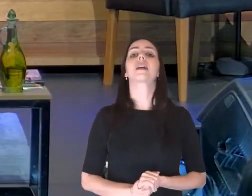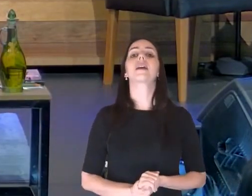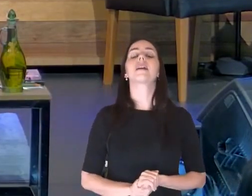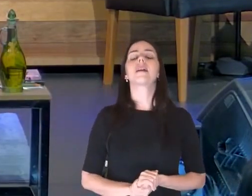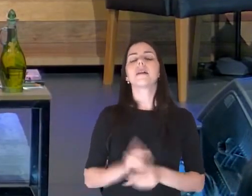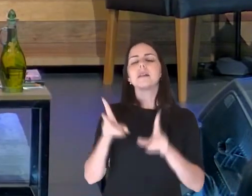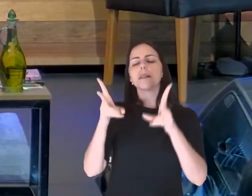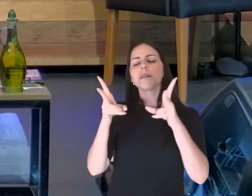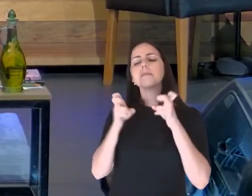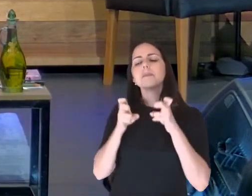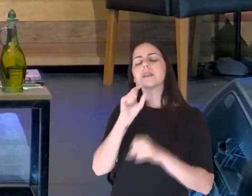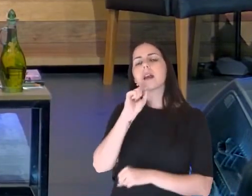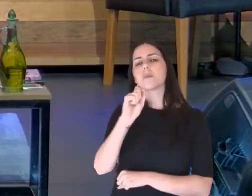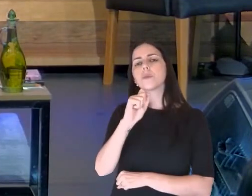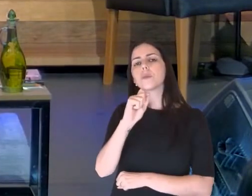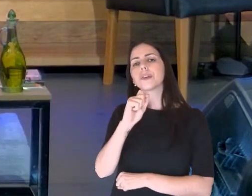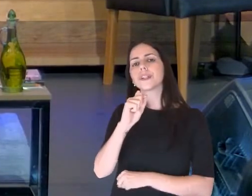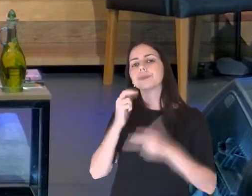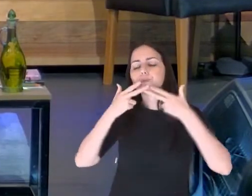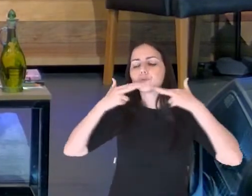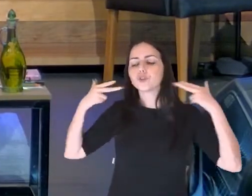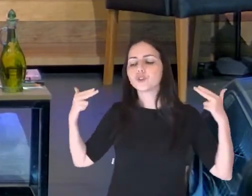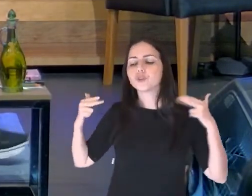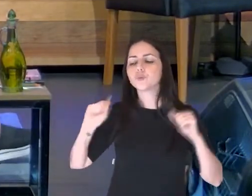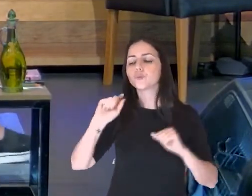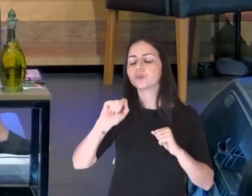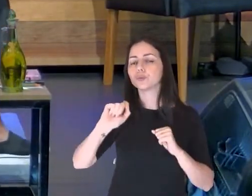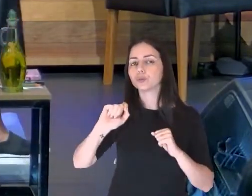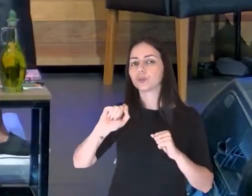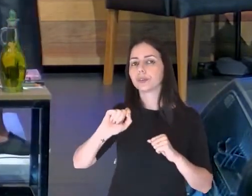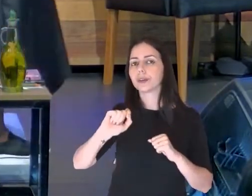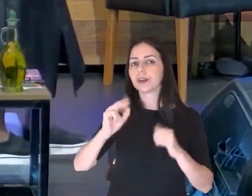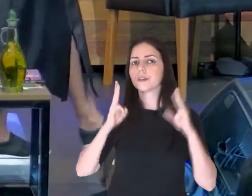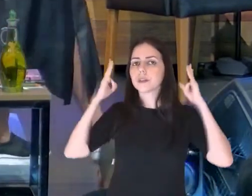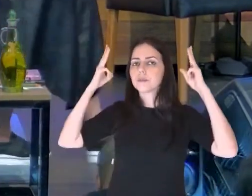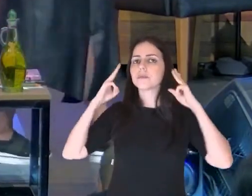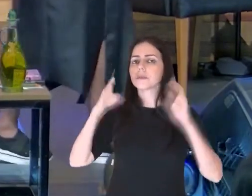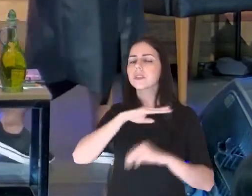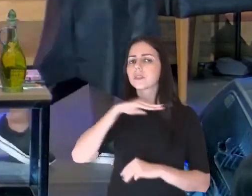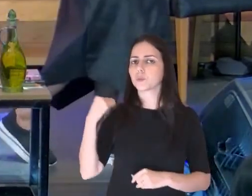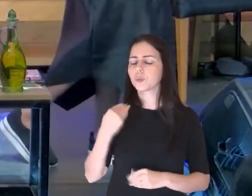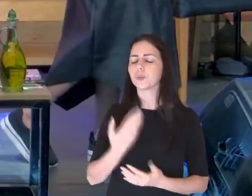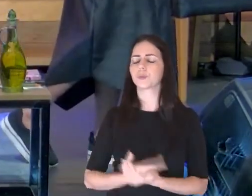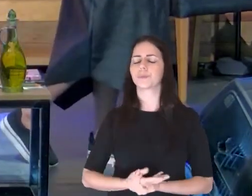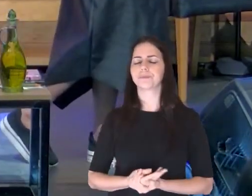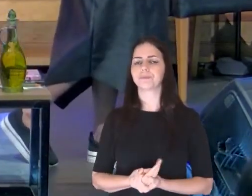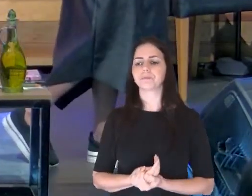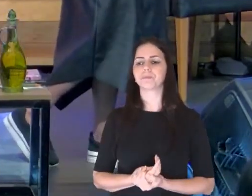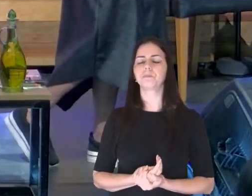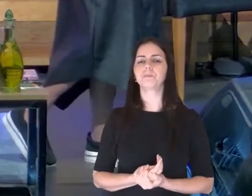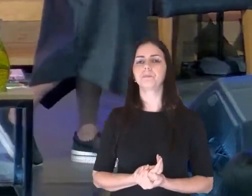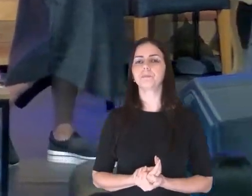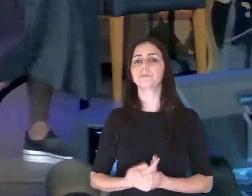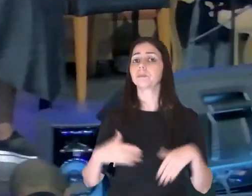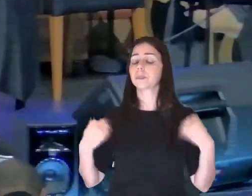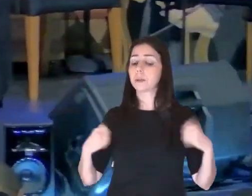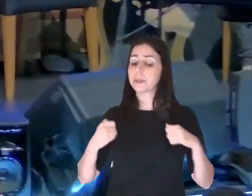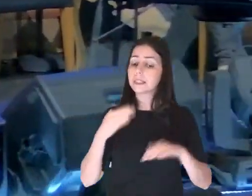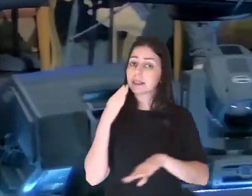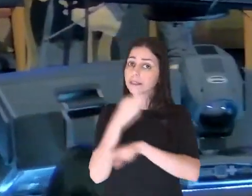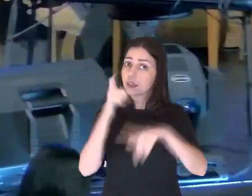que Moisés morreu e ele tem que entrar numa terra de gigantes. Moisés morreu, Josué. Você tem que entrar na